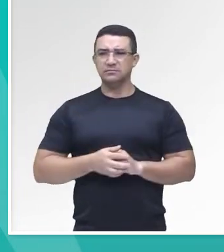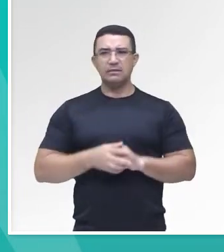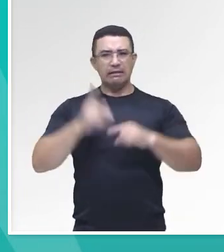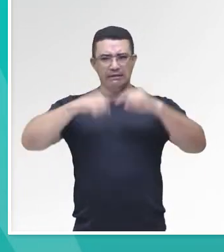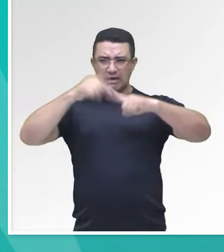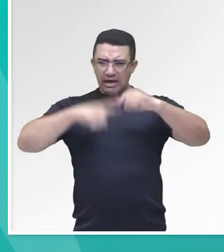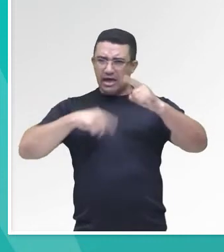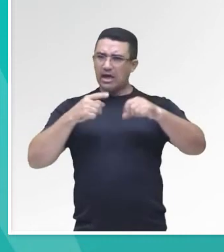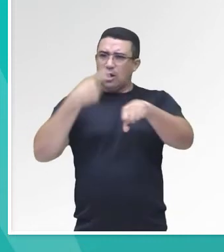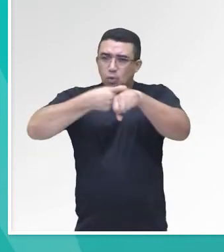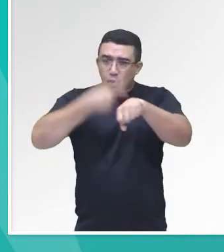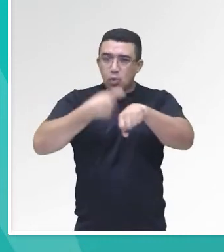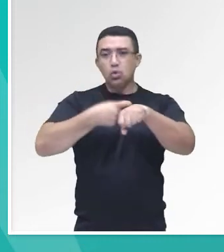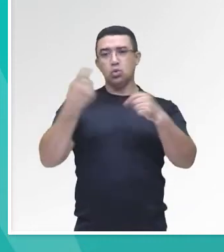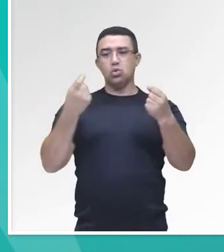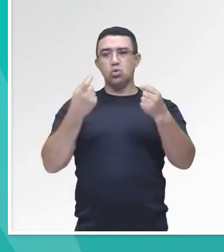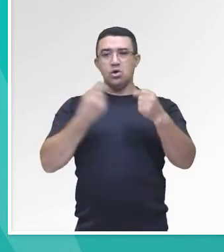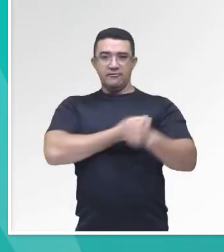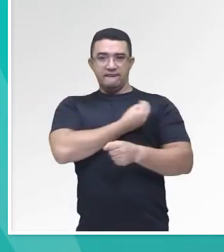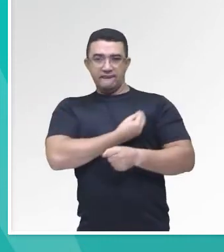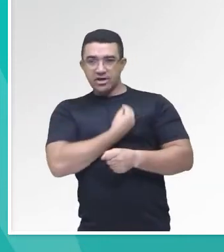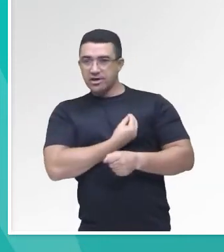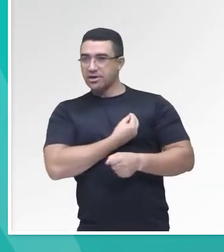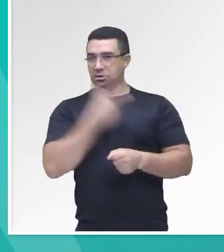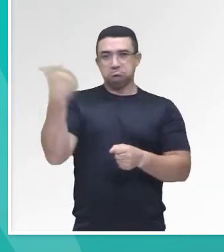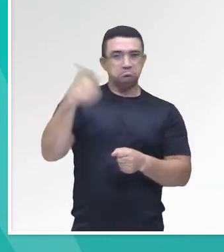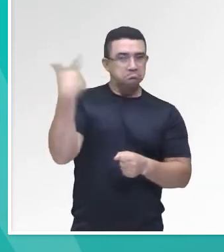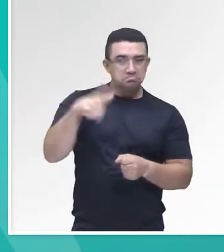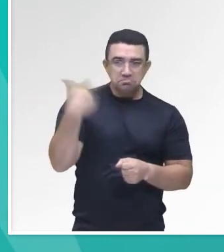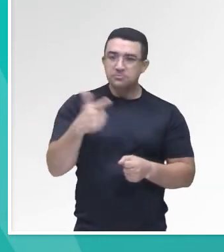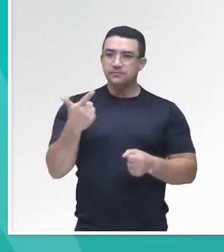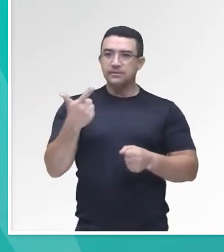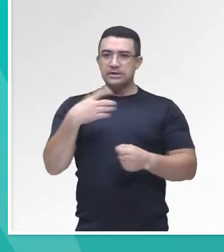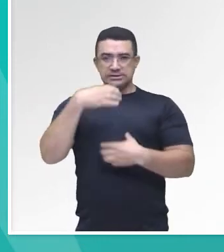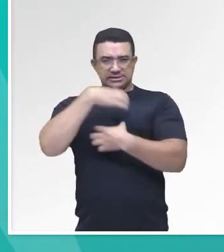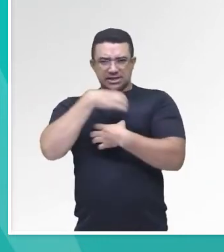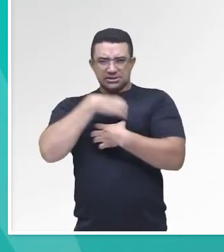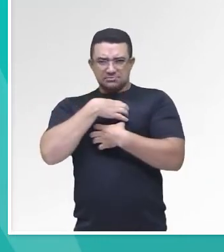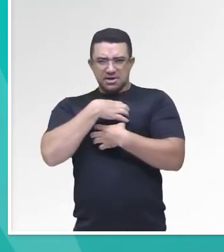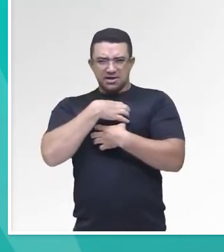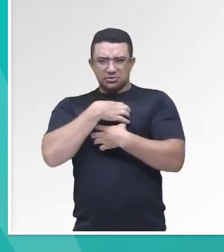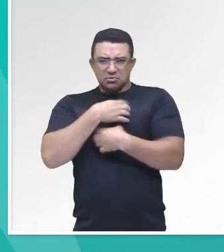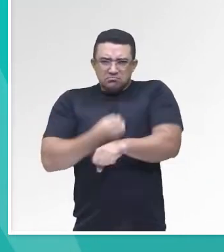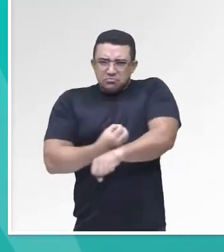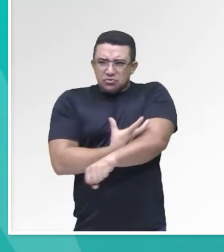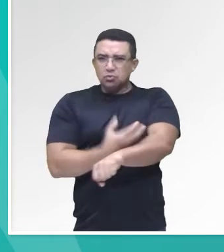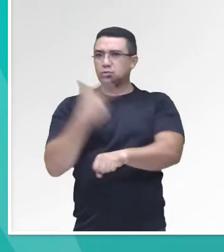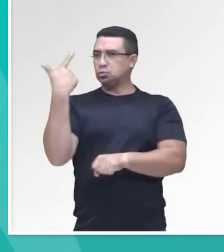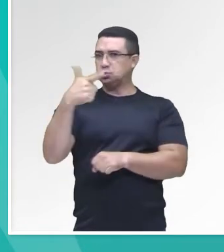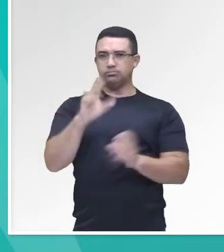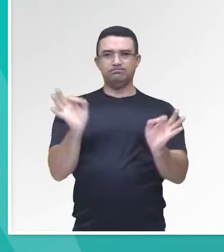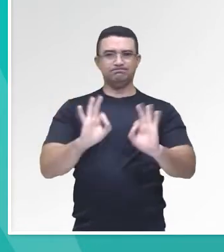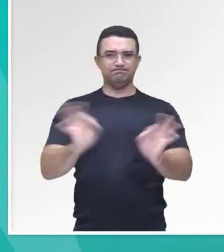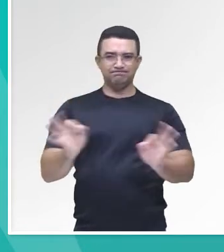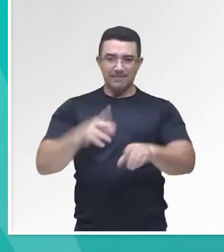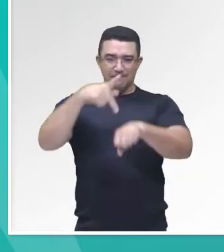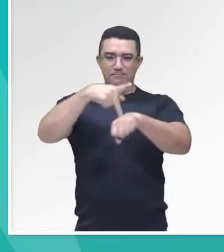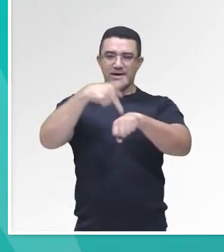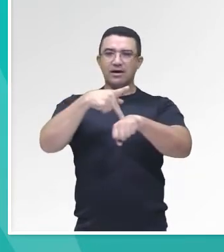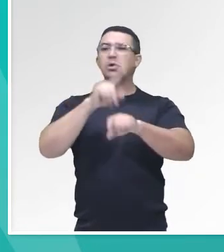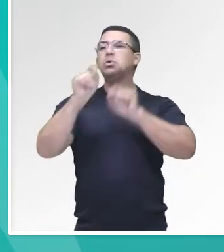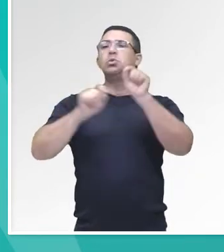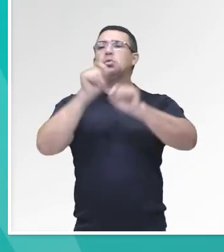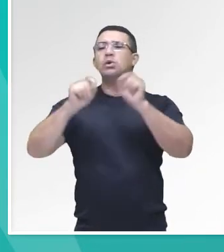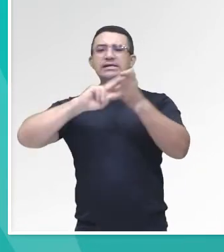duro, né, que não tem sentimento, é apenas um objeto, uma coisa. Então, o que está querendo dizer que